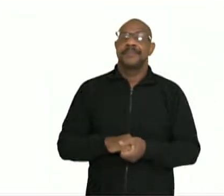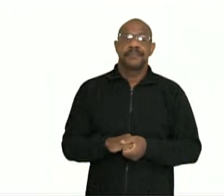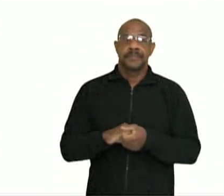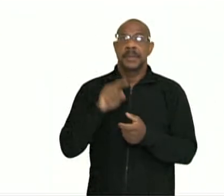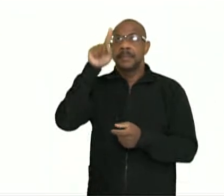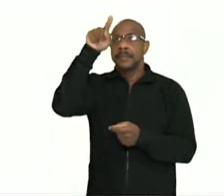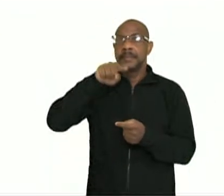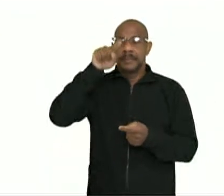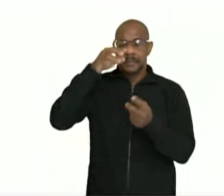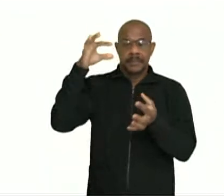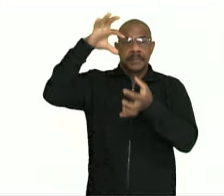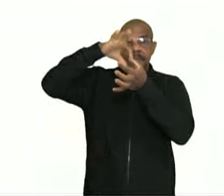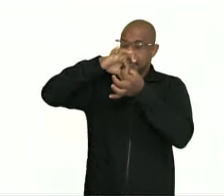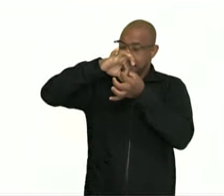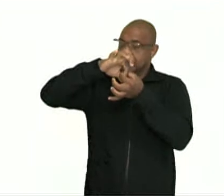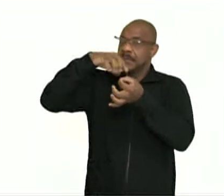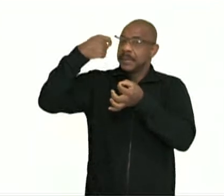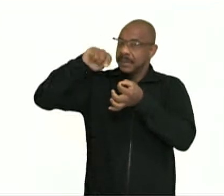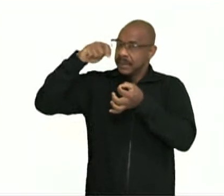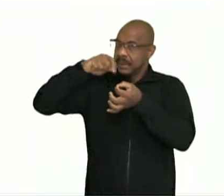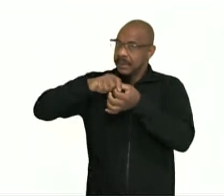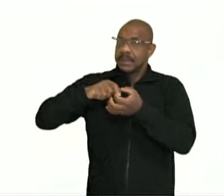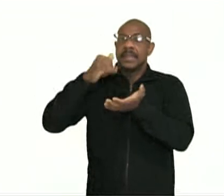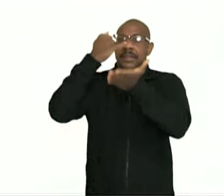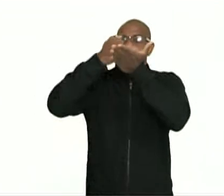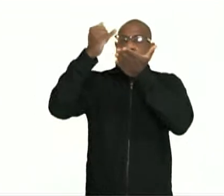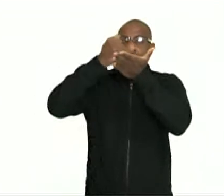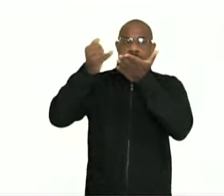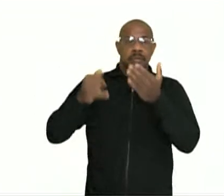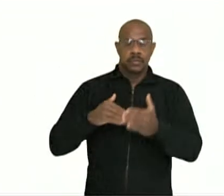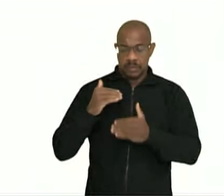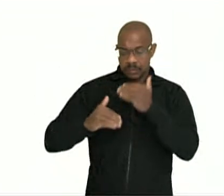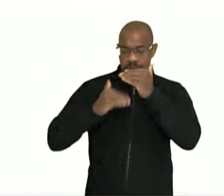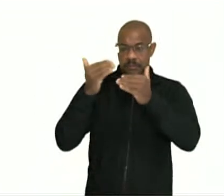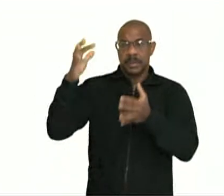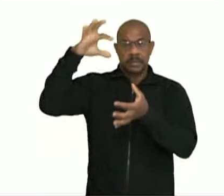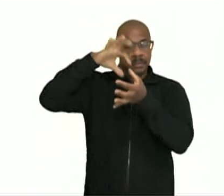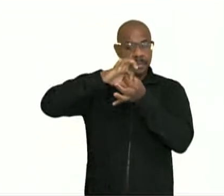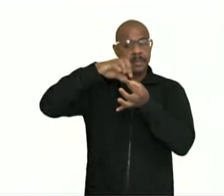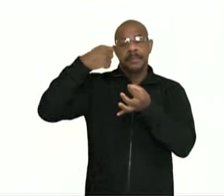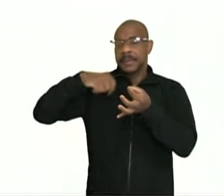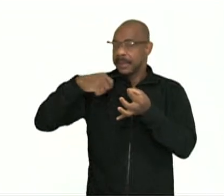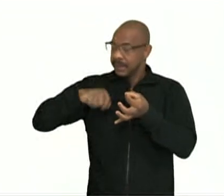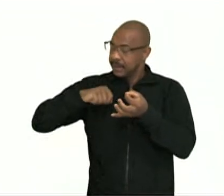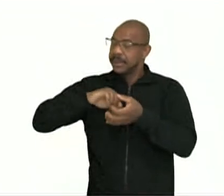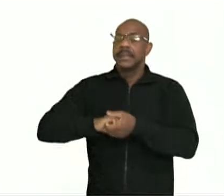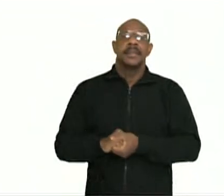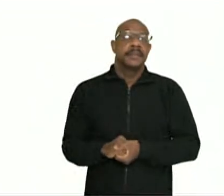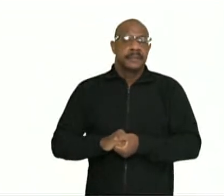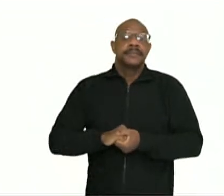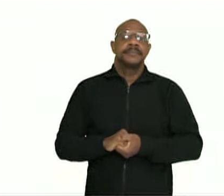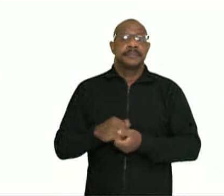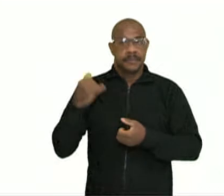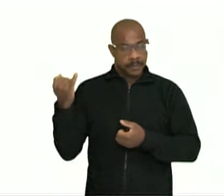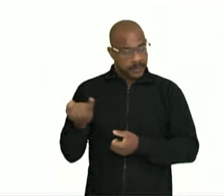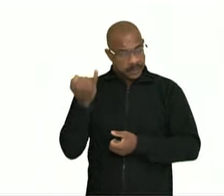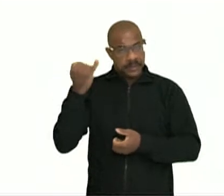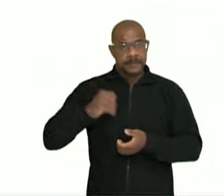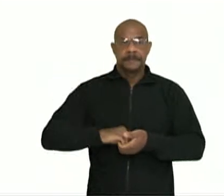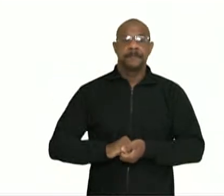procure ler sobre o assunto, identificar bem quais são os argumentos que estão embasando essa introdução.